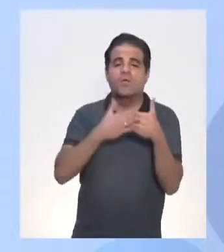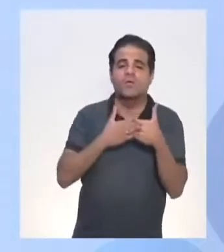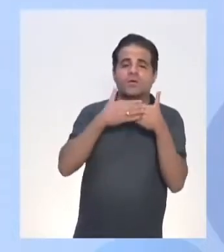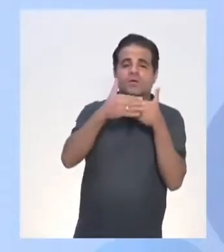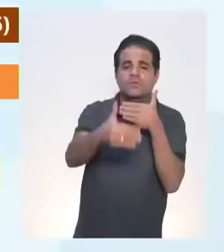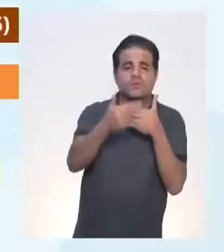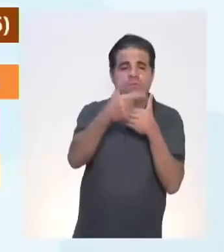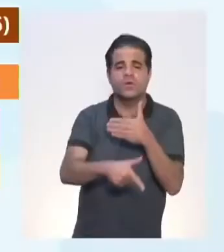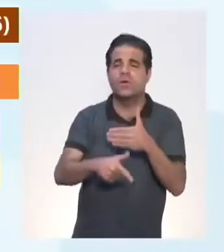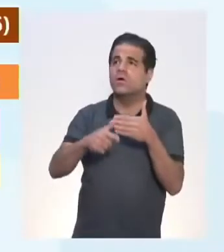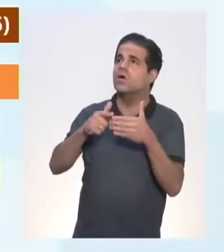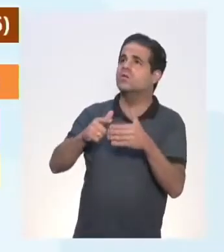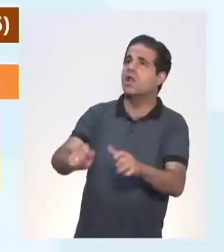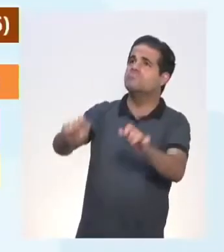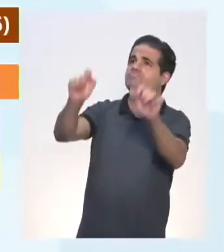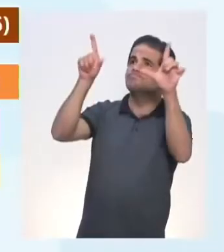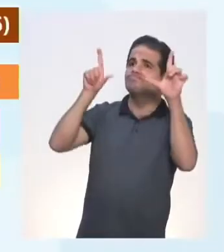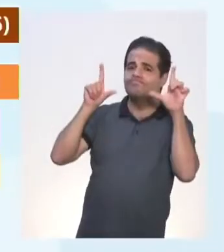da próxima tela.